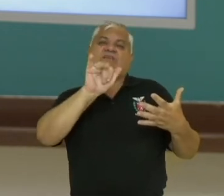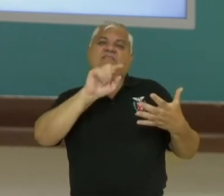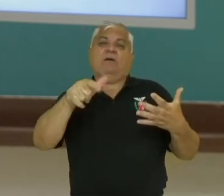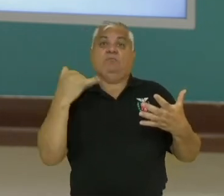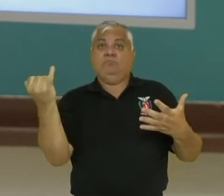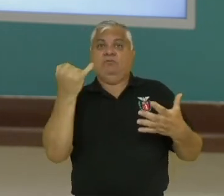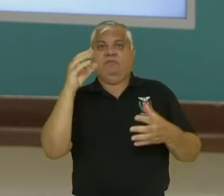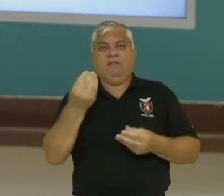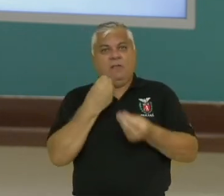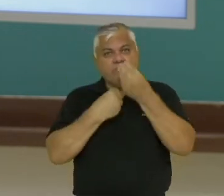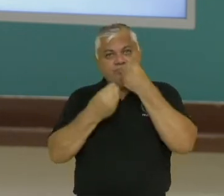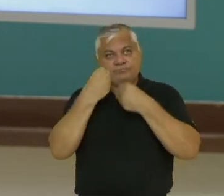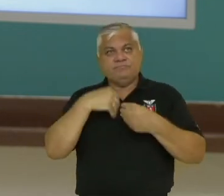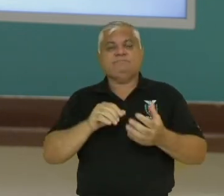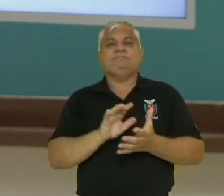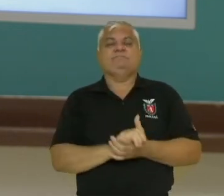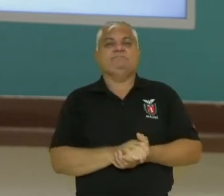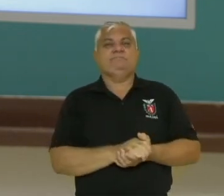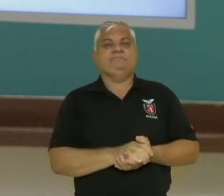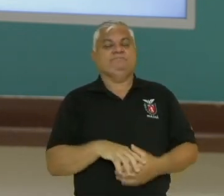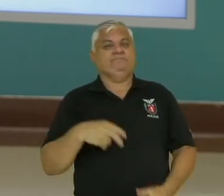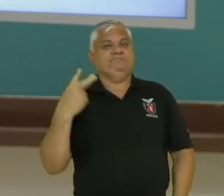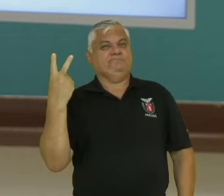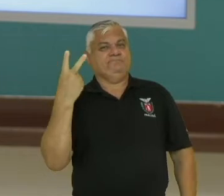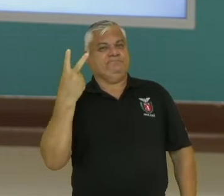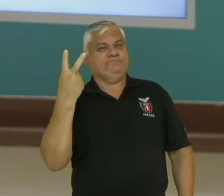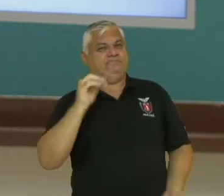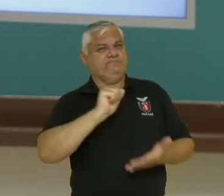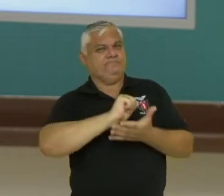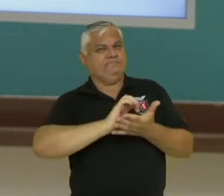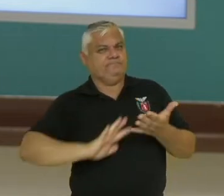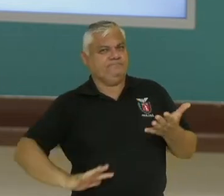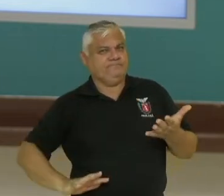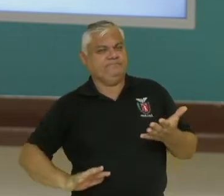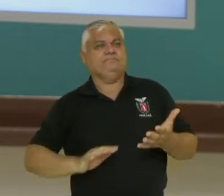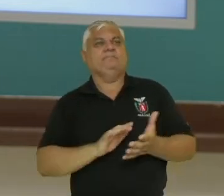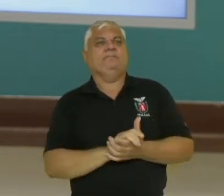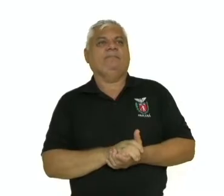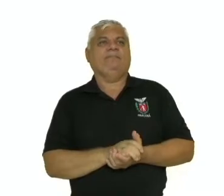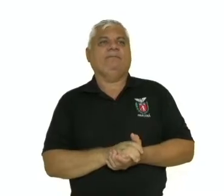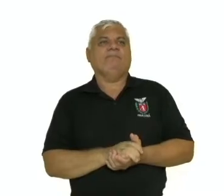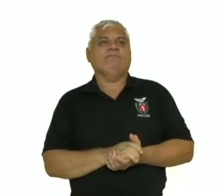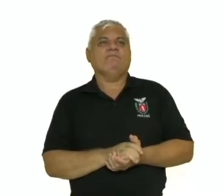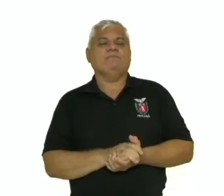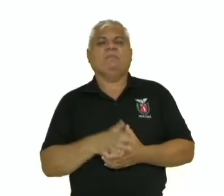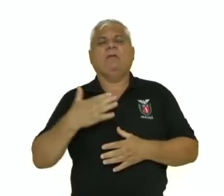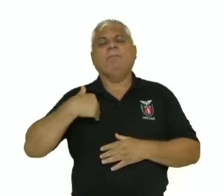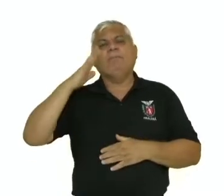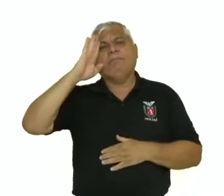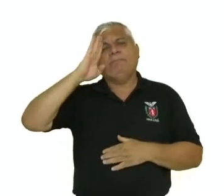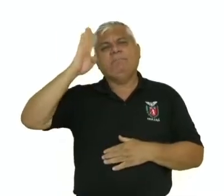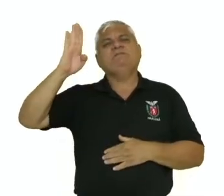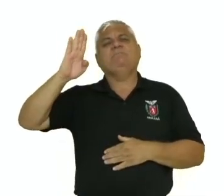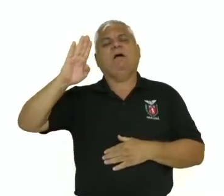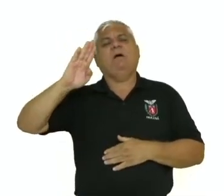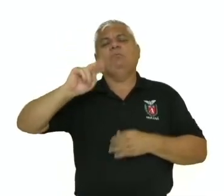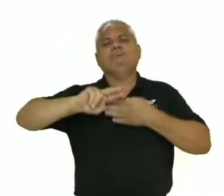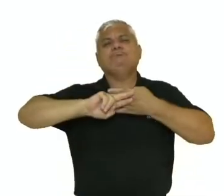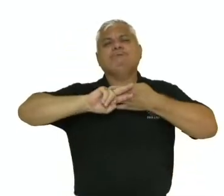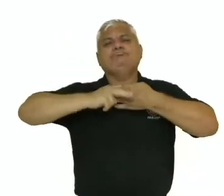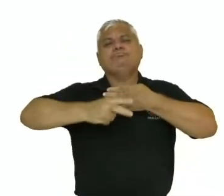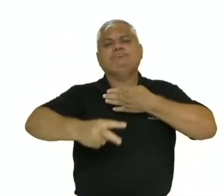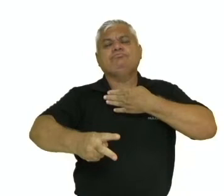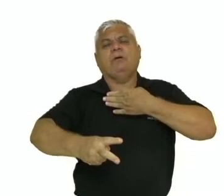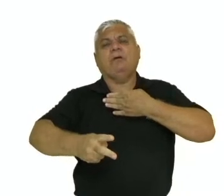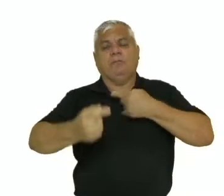nossa alimentação. E nós vamos para a segunda e última atividade. Quais são as principais consequências para